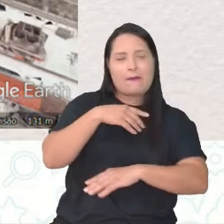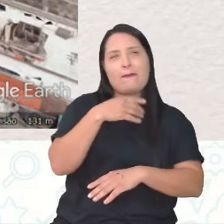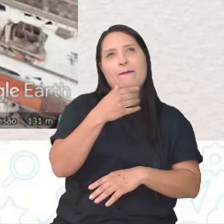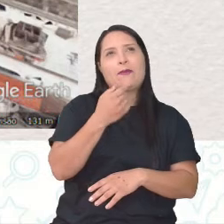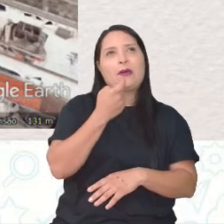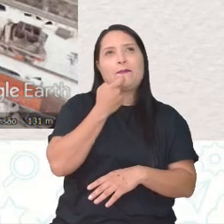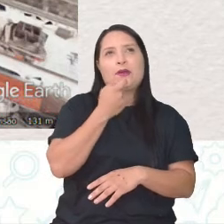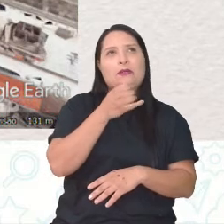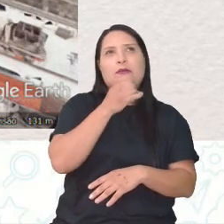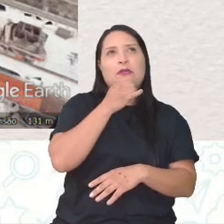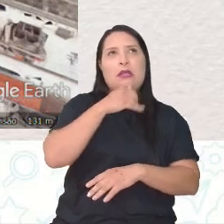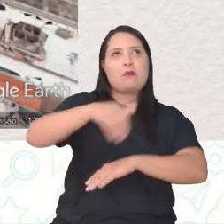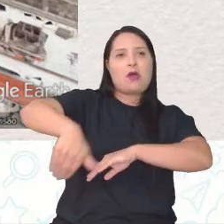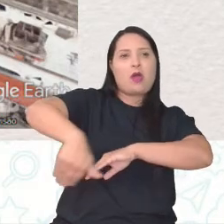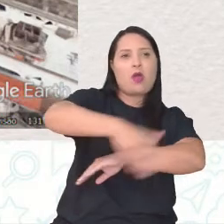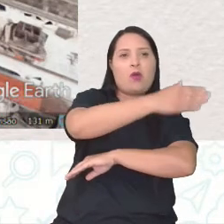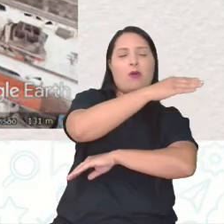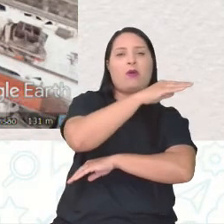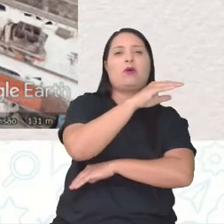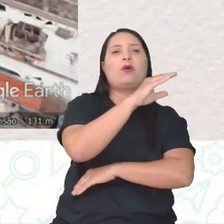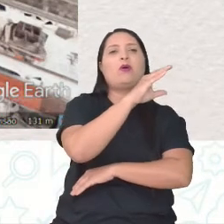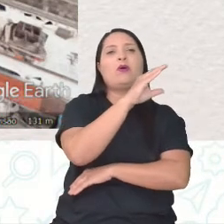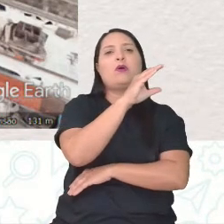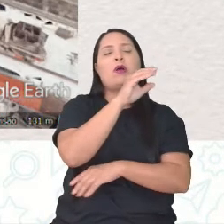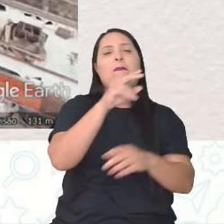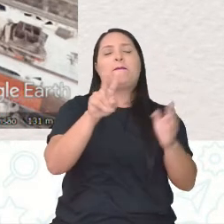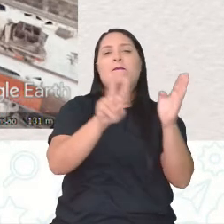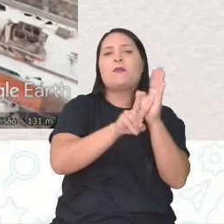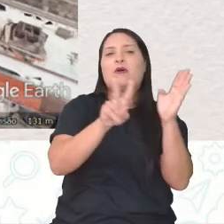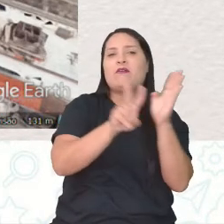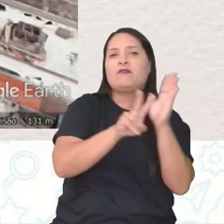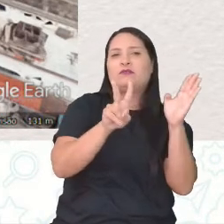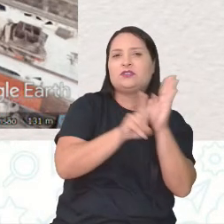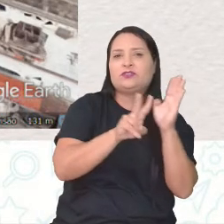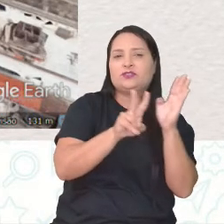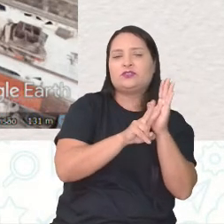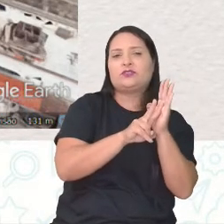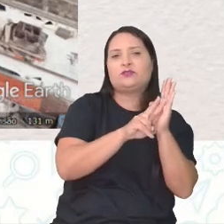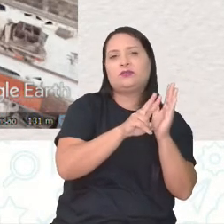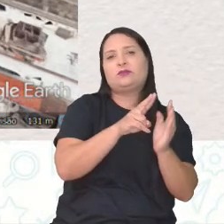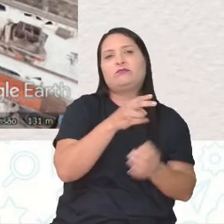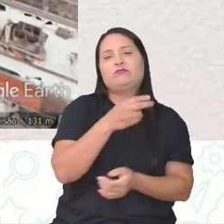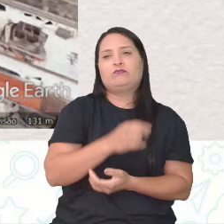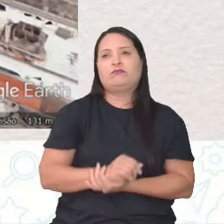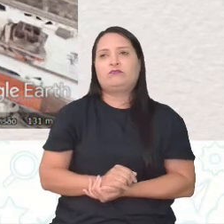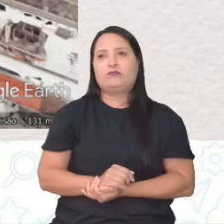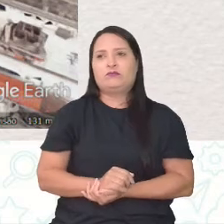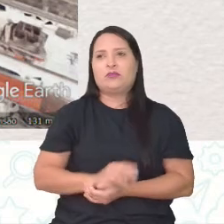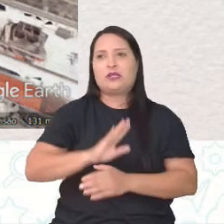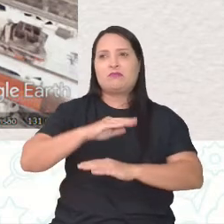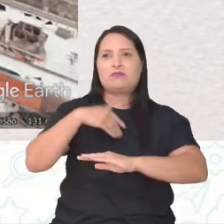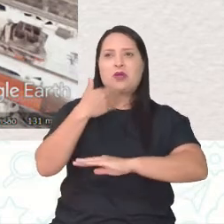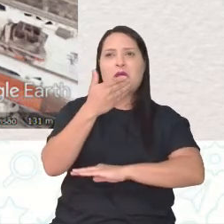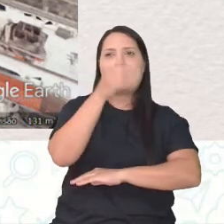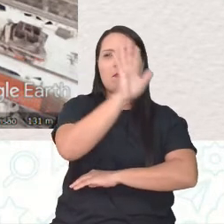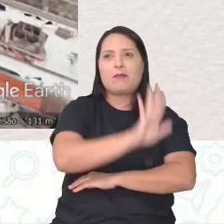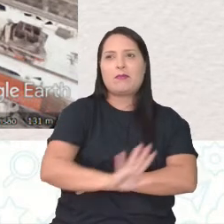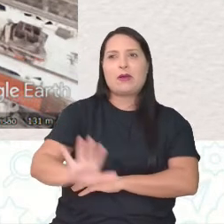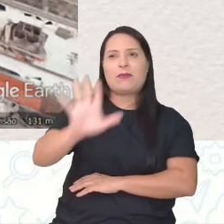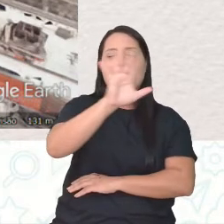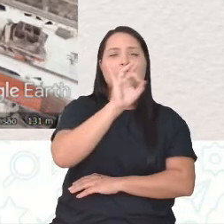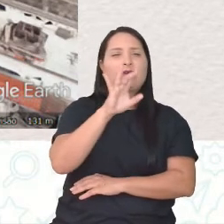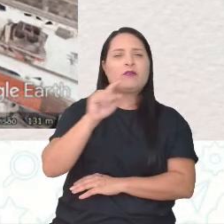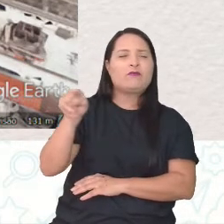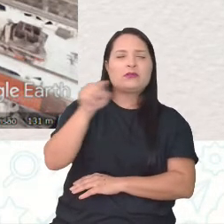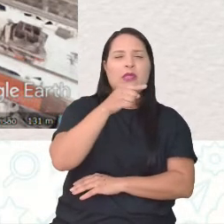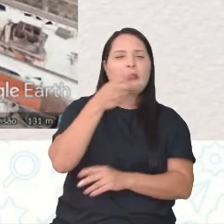Vista, da Guararapes, né? Fica por trás desse mapa aí. Mas pode dizer, estou só dizendo para a gente ter